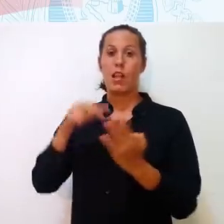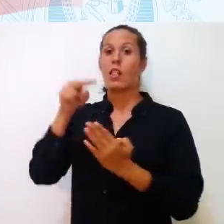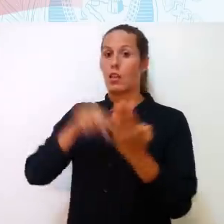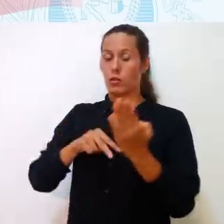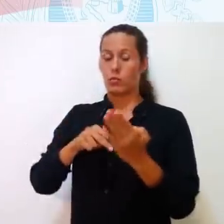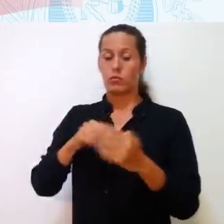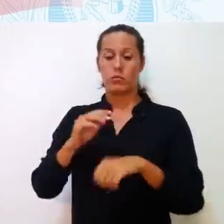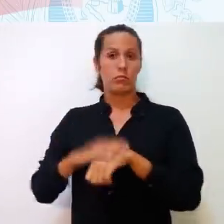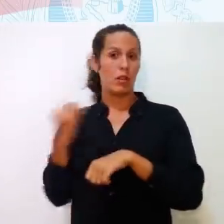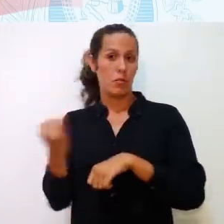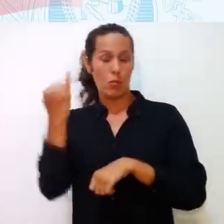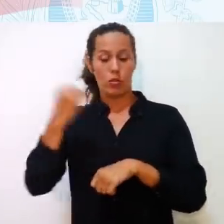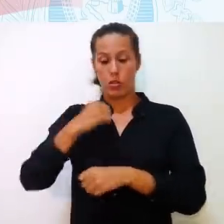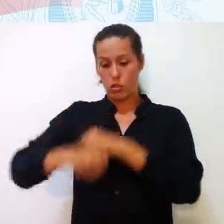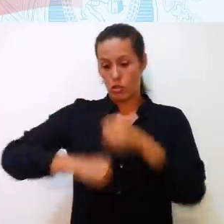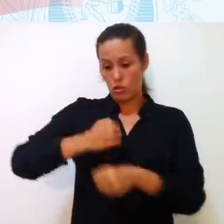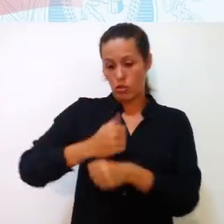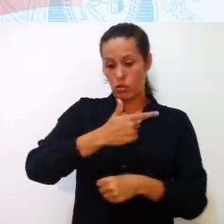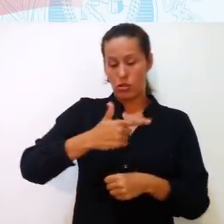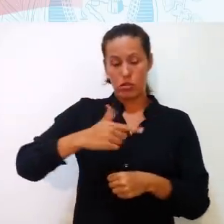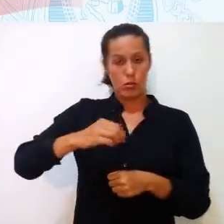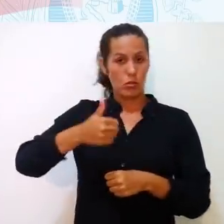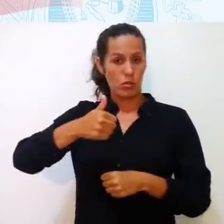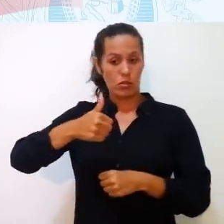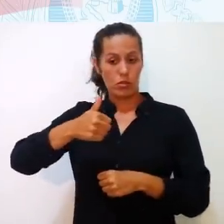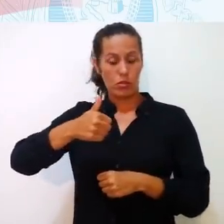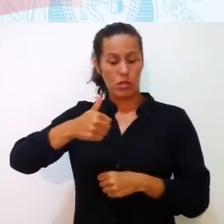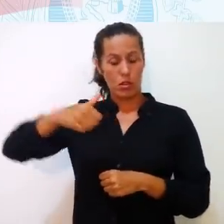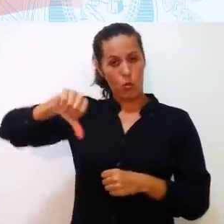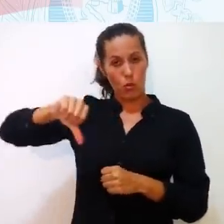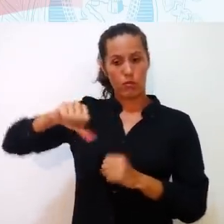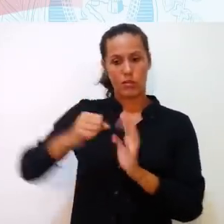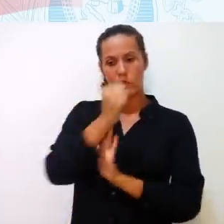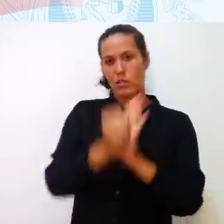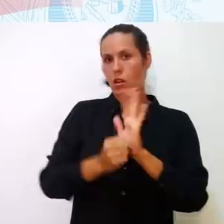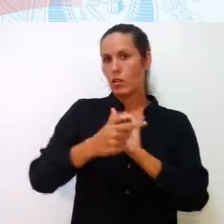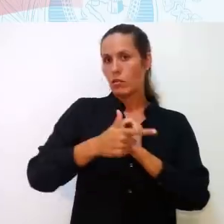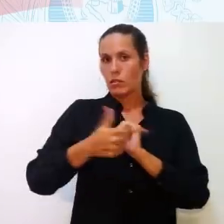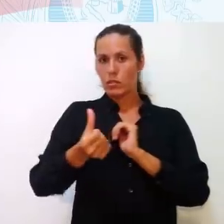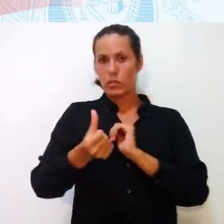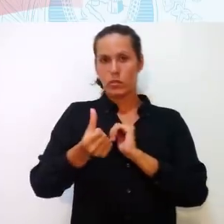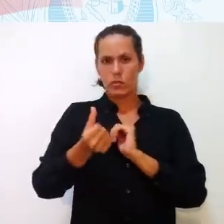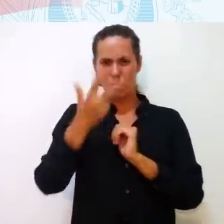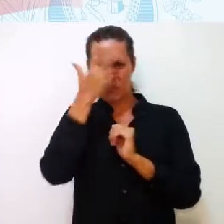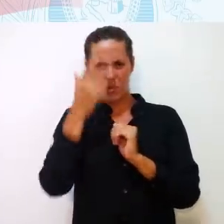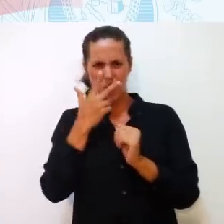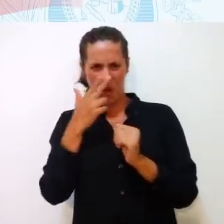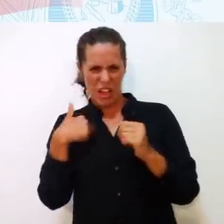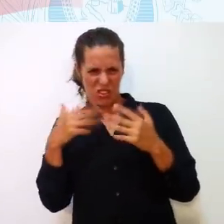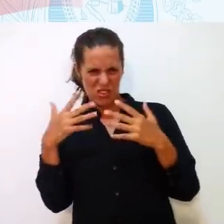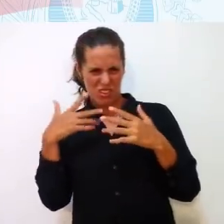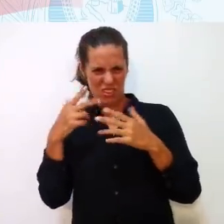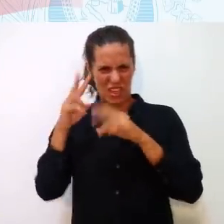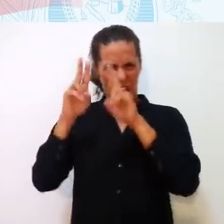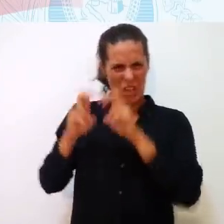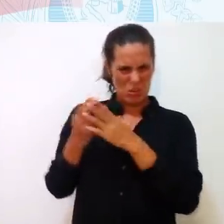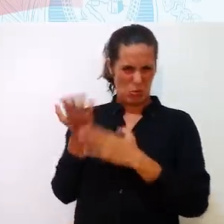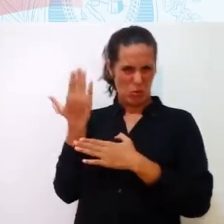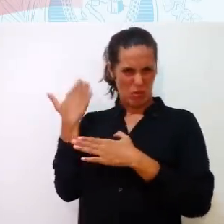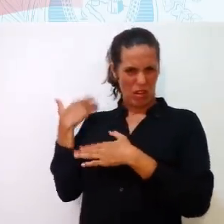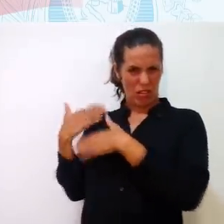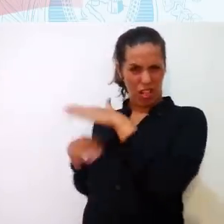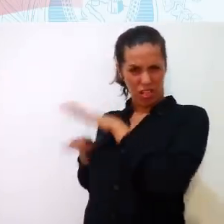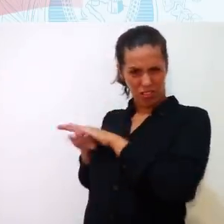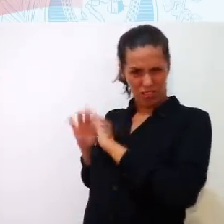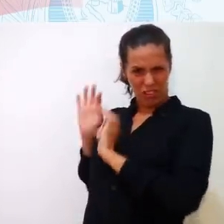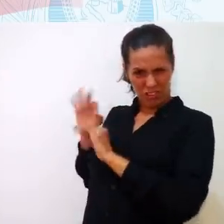impactante. Leitura muito necessária ainda hoje, 2019. Século XXI. Engana-se quem acha que a narração